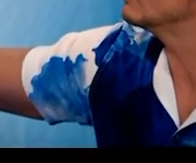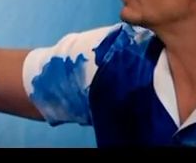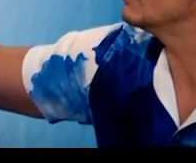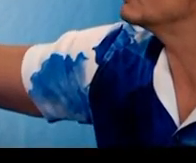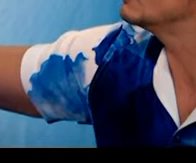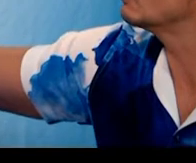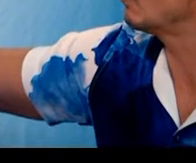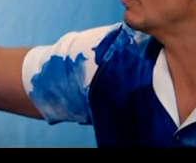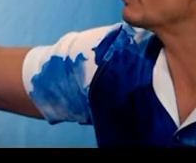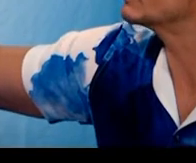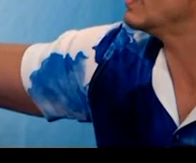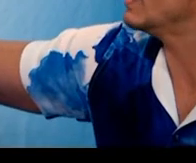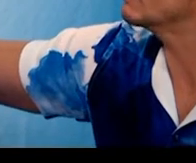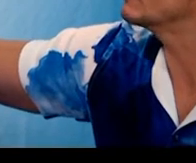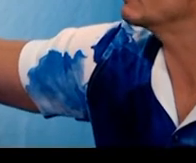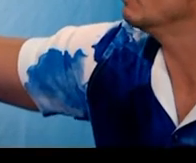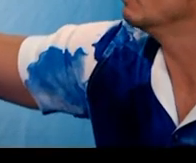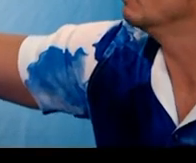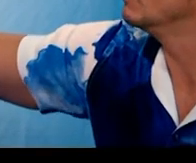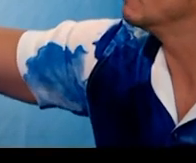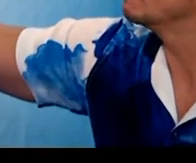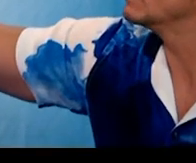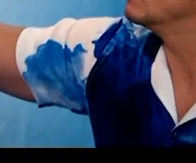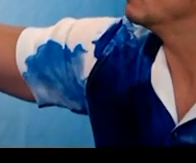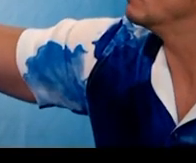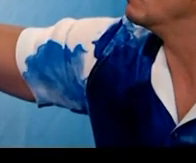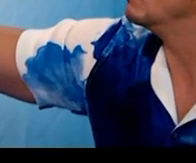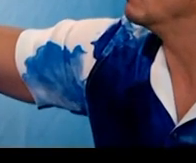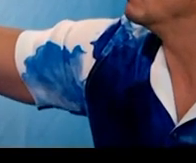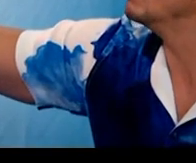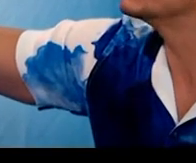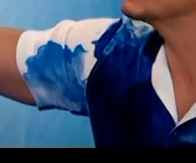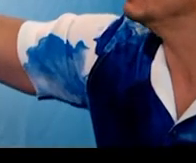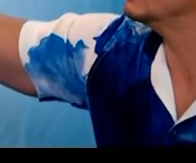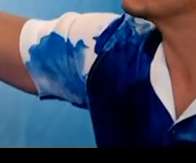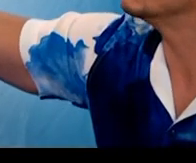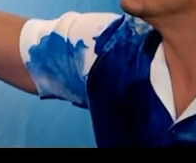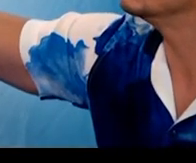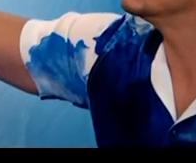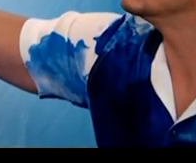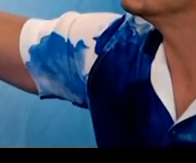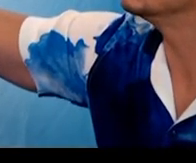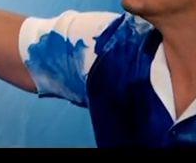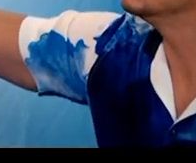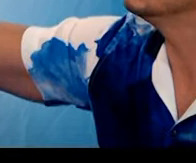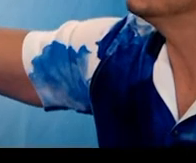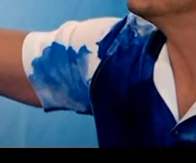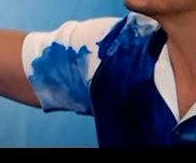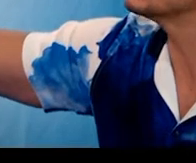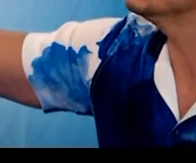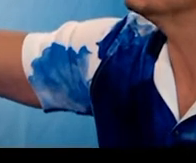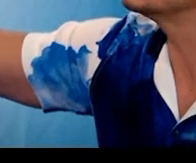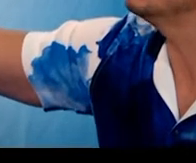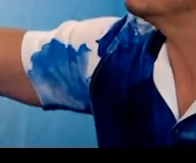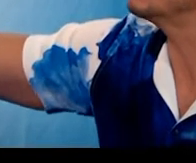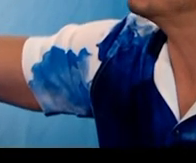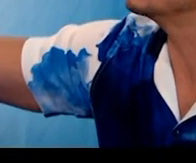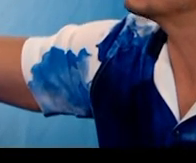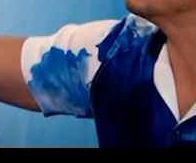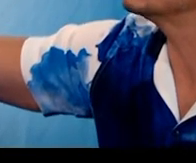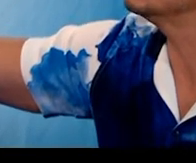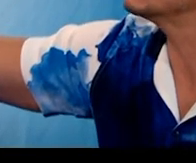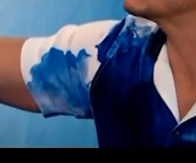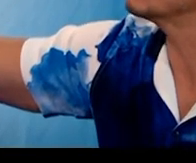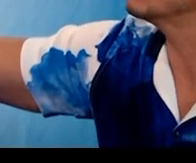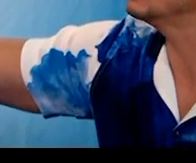o que eu chamo de um corpo da árvore ou o esqueleto. Vou fazendo. Se eu me